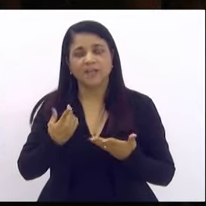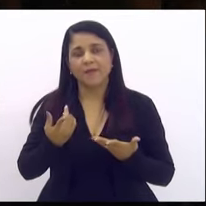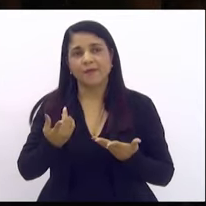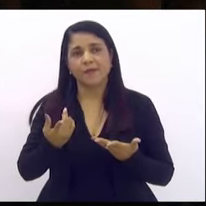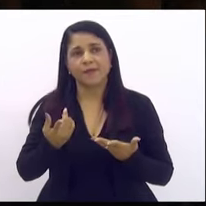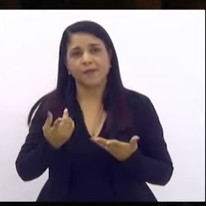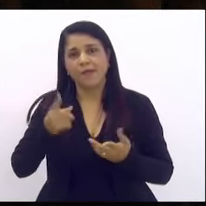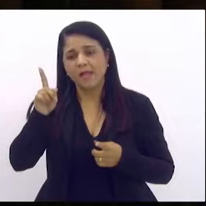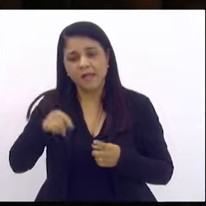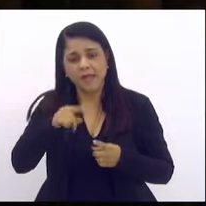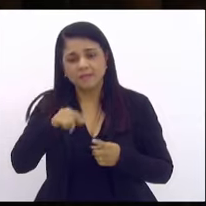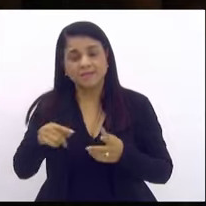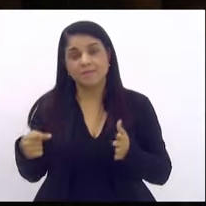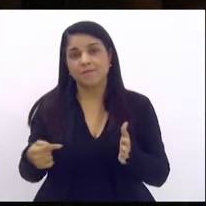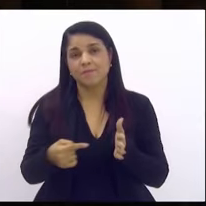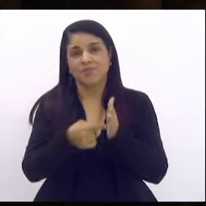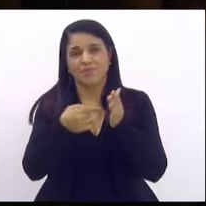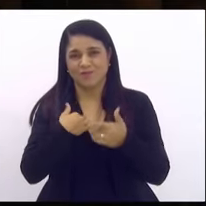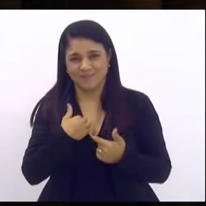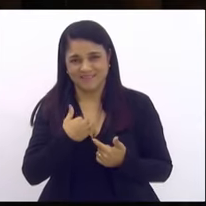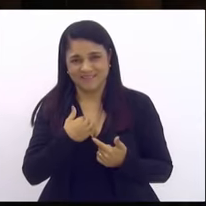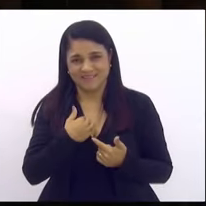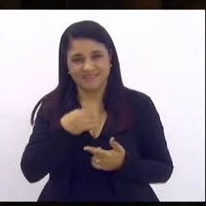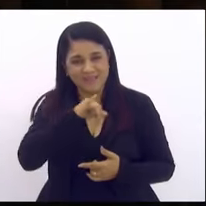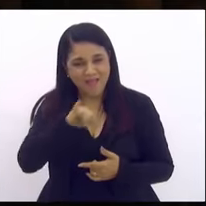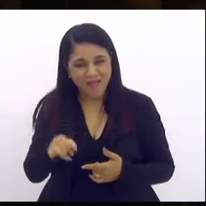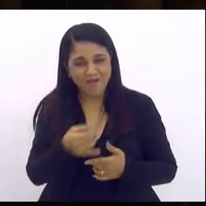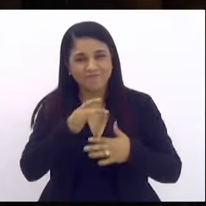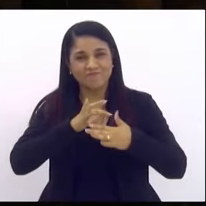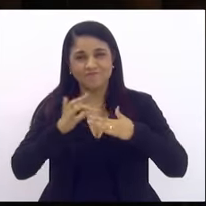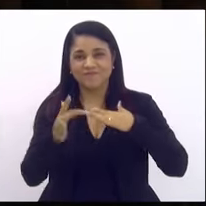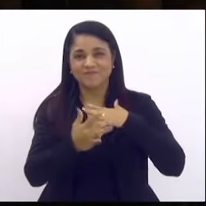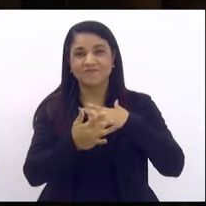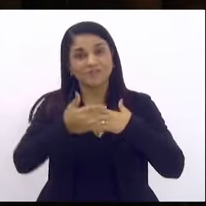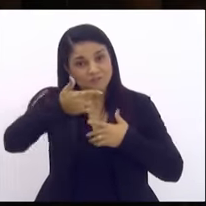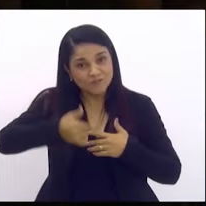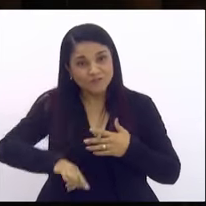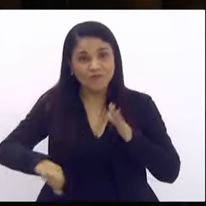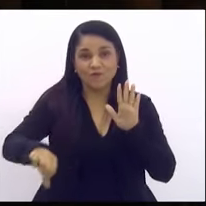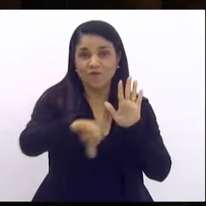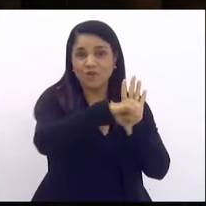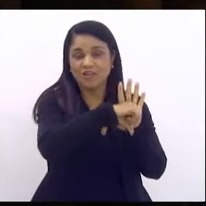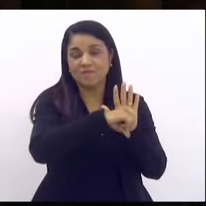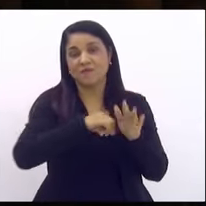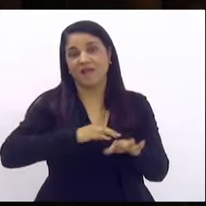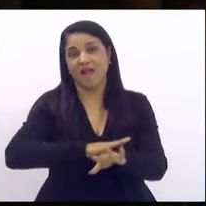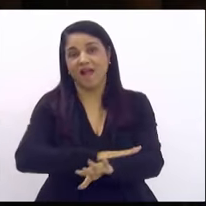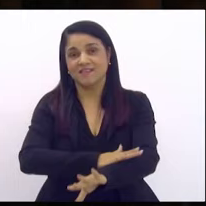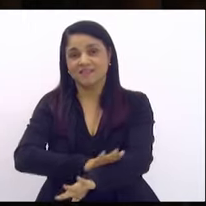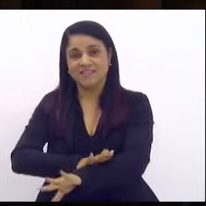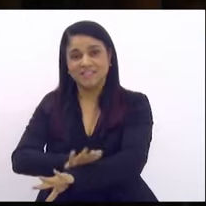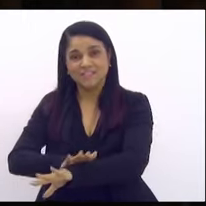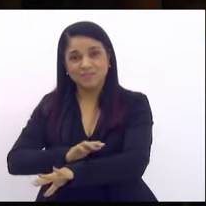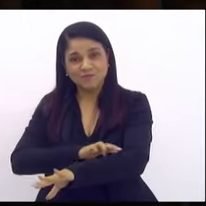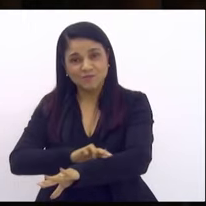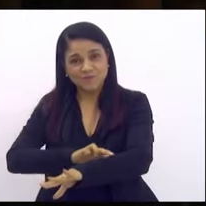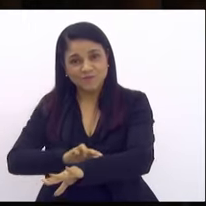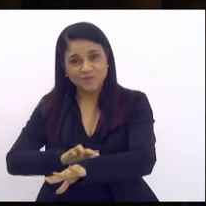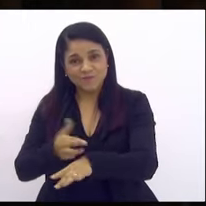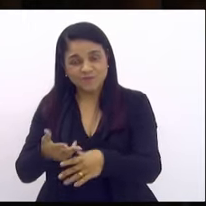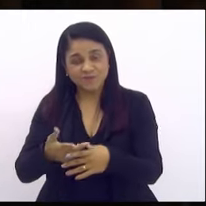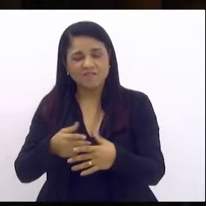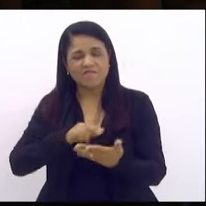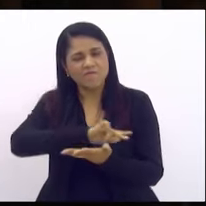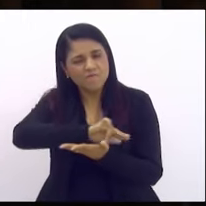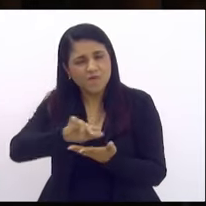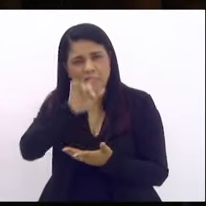mais que isso aproveitando das redes sociais para cometer de novo o crime de racismo então foram várias